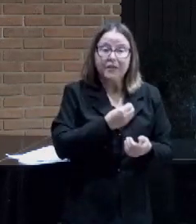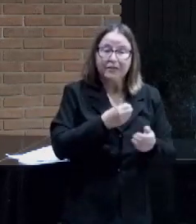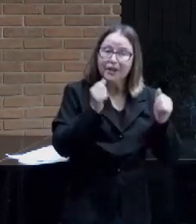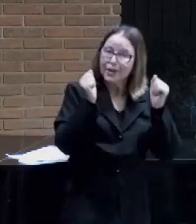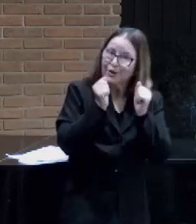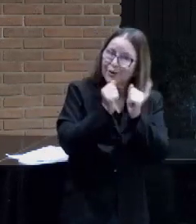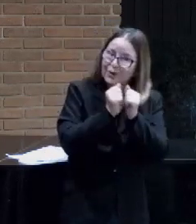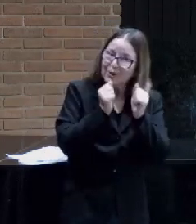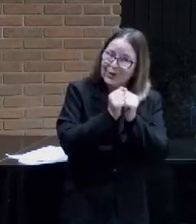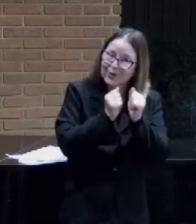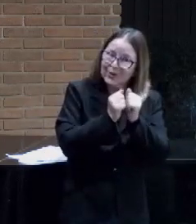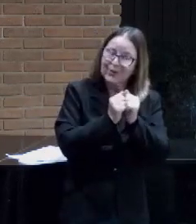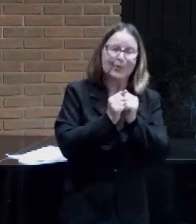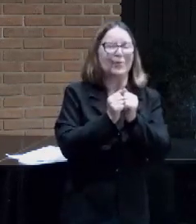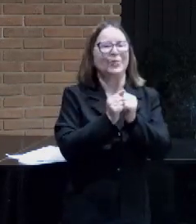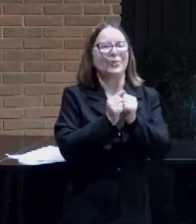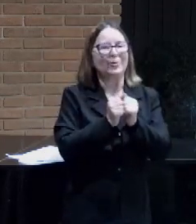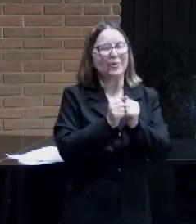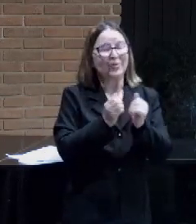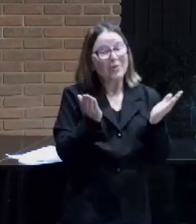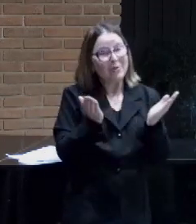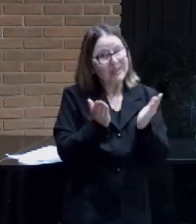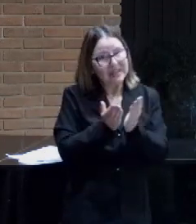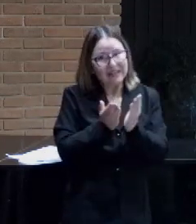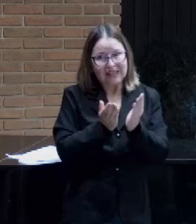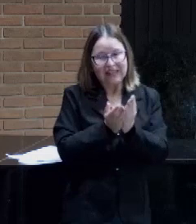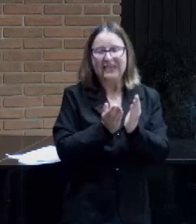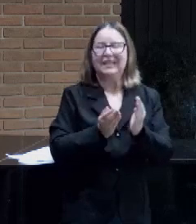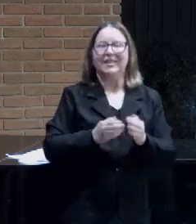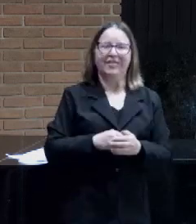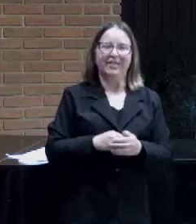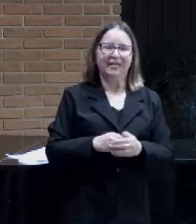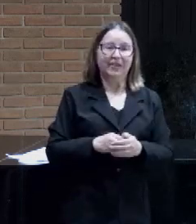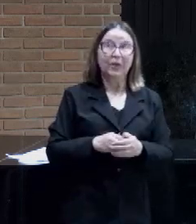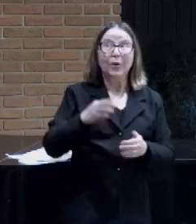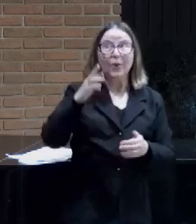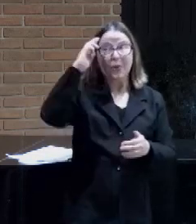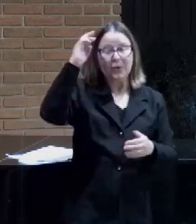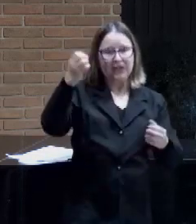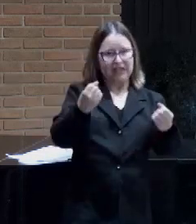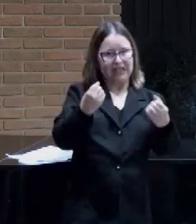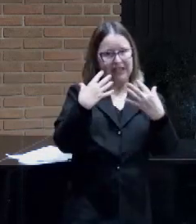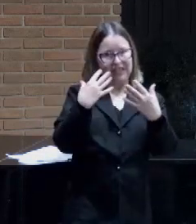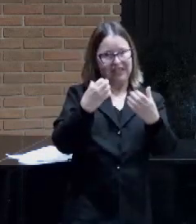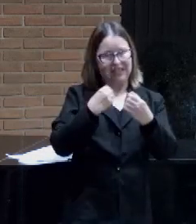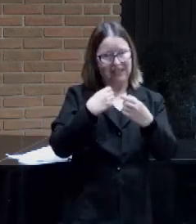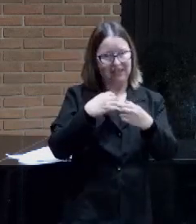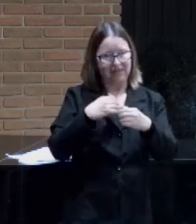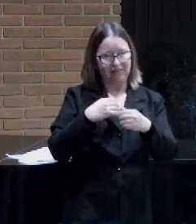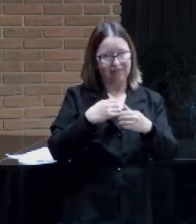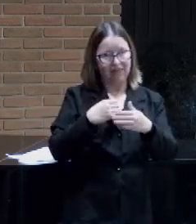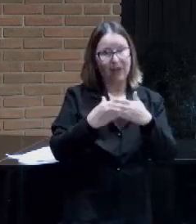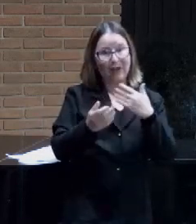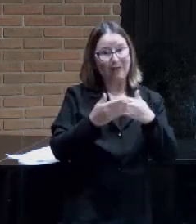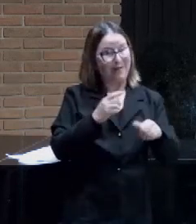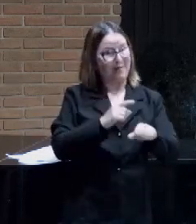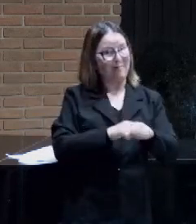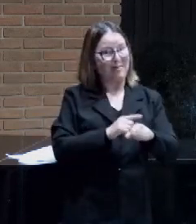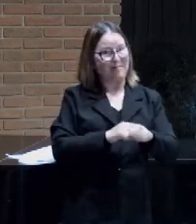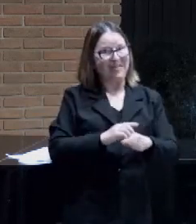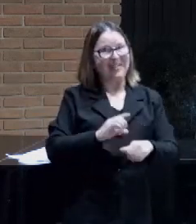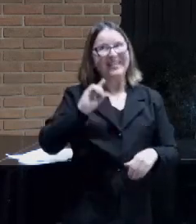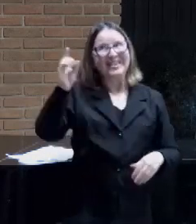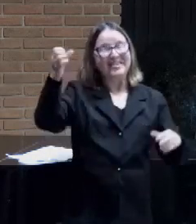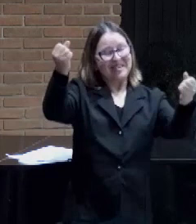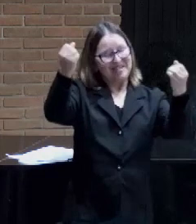em comunidade. É o que o Senhor nos instrui e nos ensina. Porque em algum momento a graça vai vir. E o contentamento vai vir.